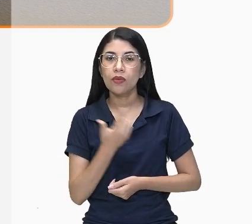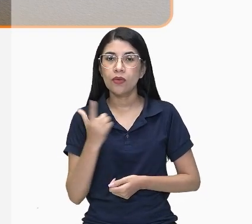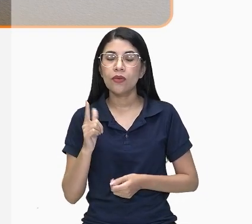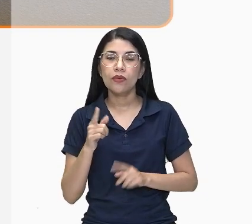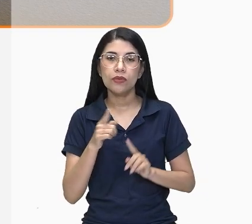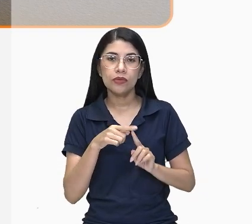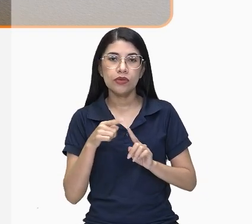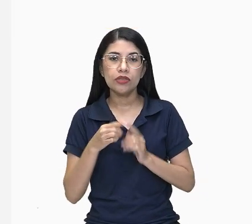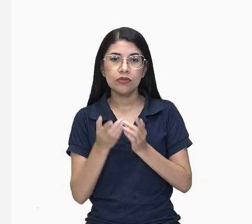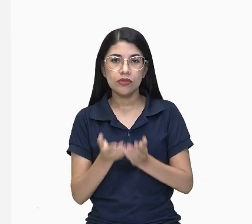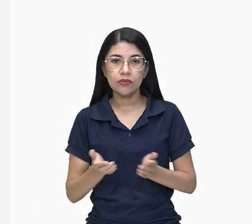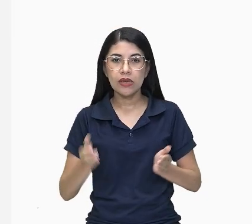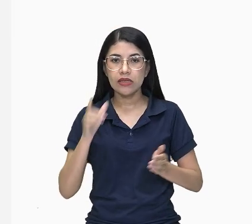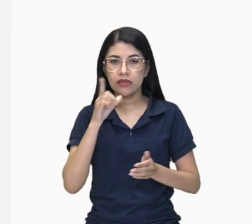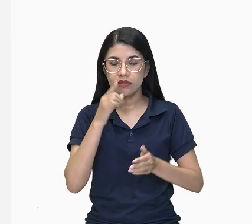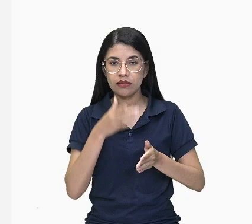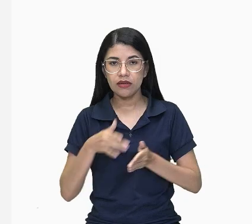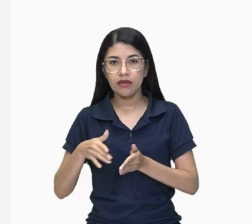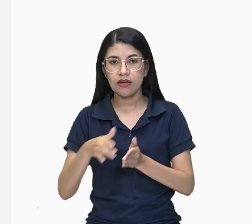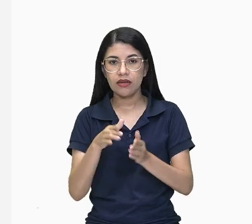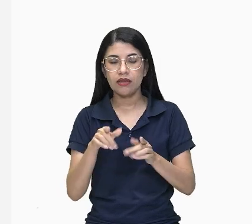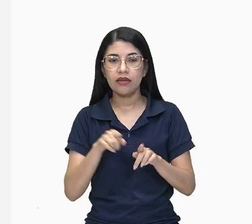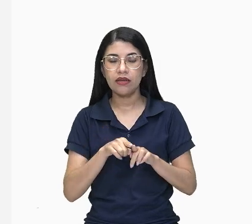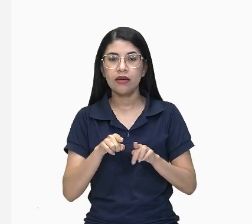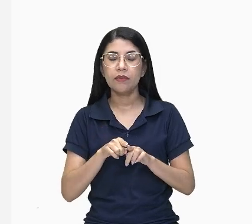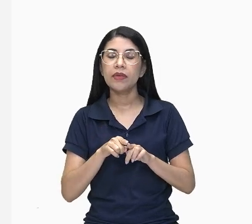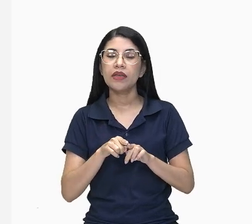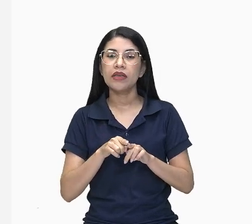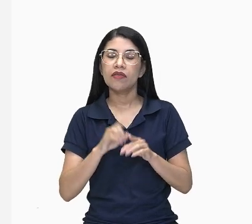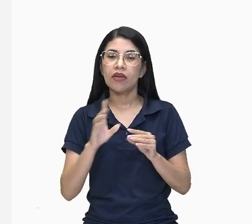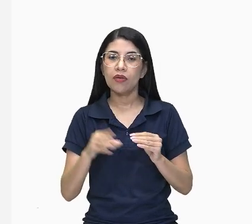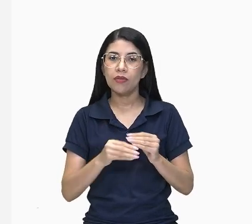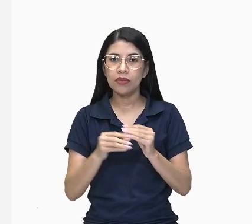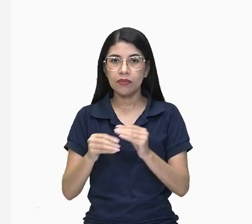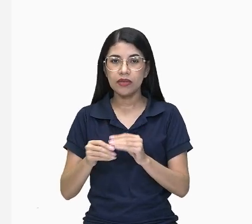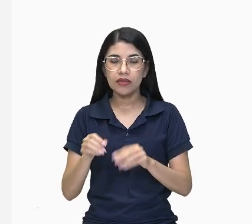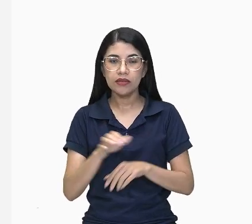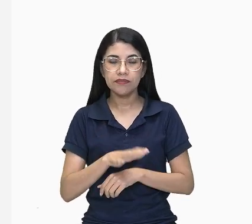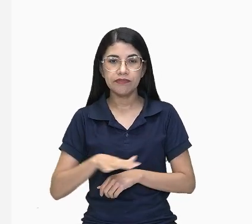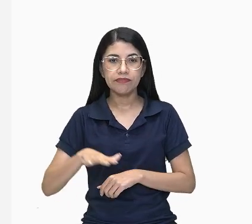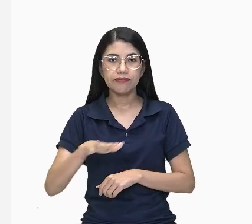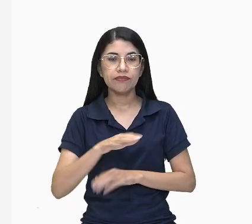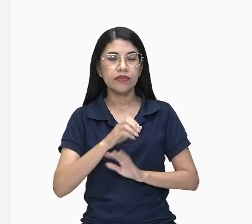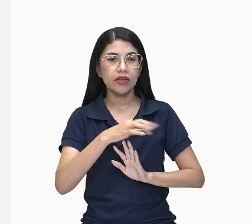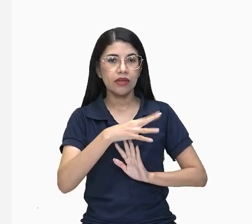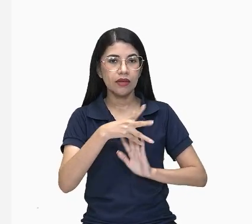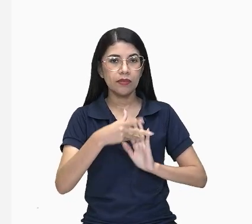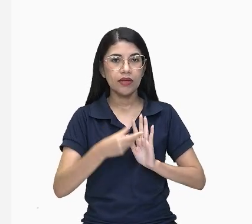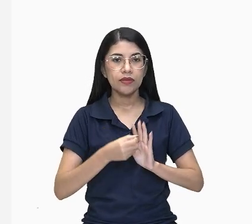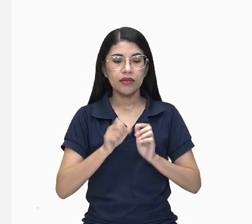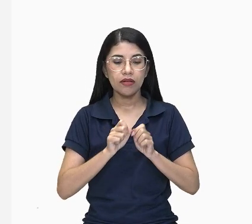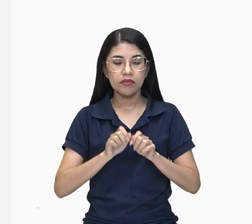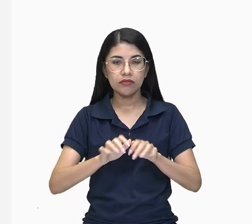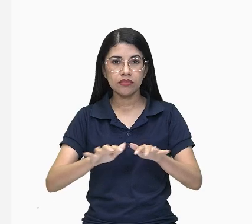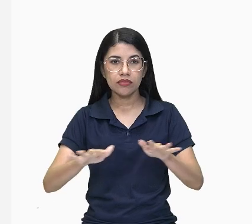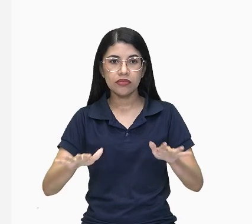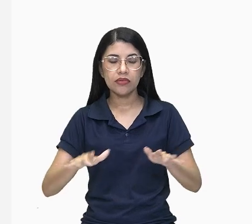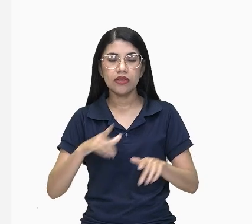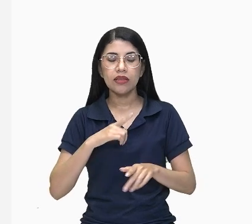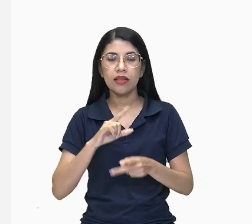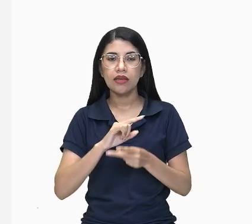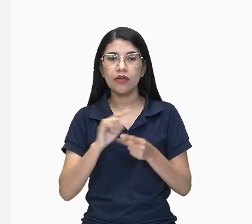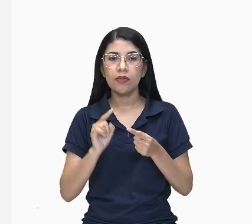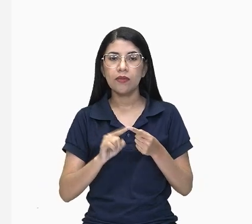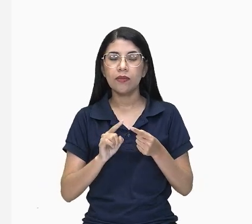bacias hidrográficas, que vão banhar a nossa região amazônica. Então, nós temos a contribuição